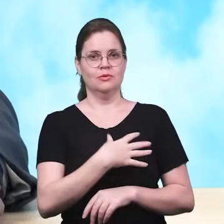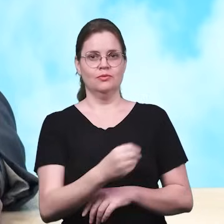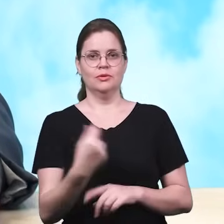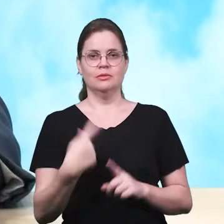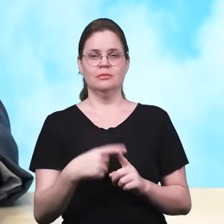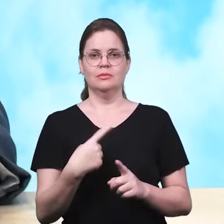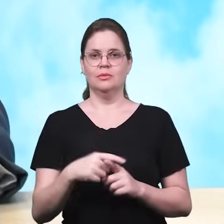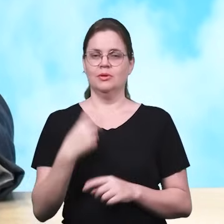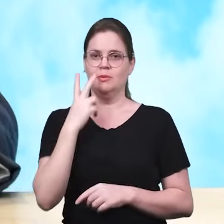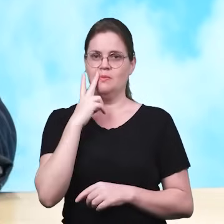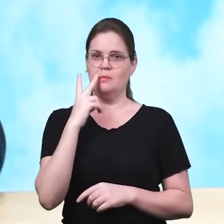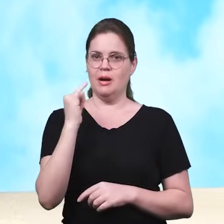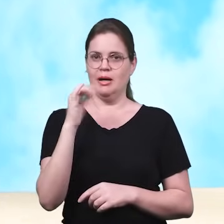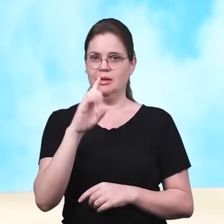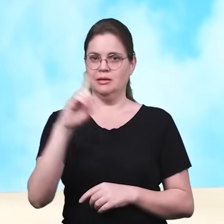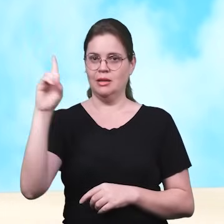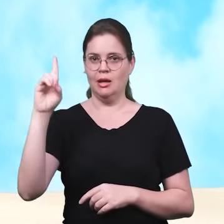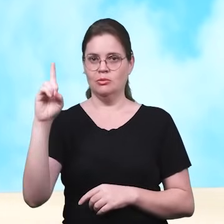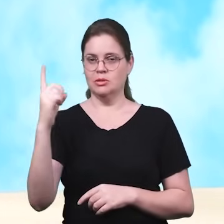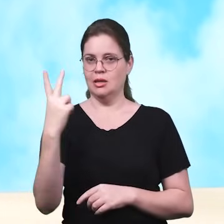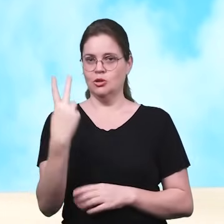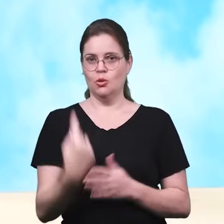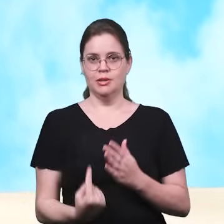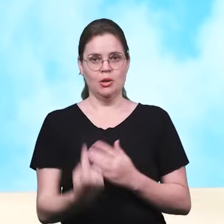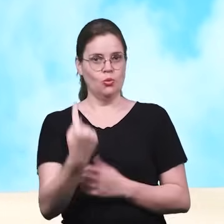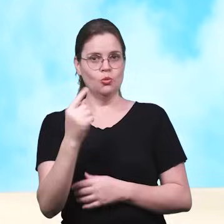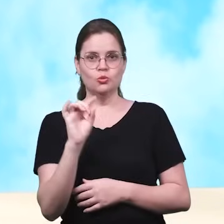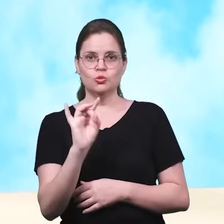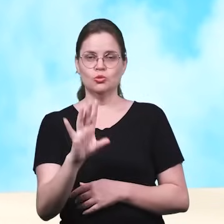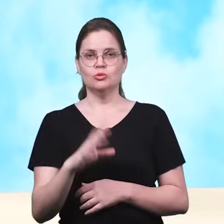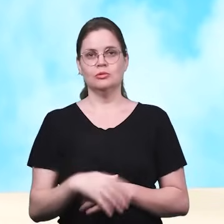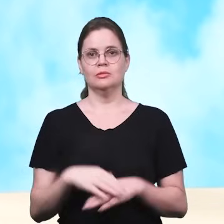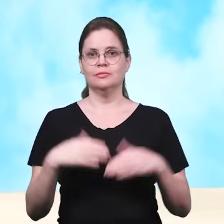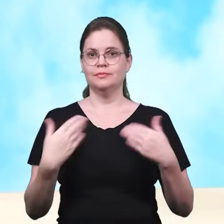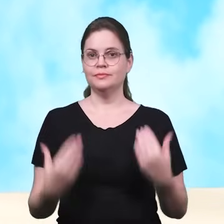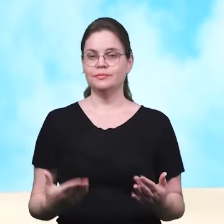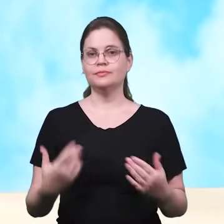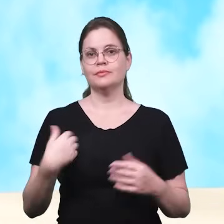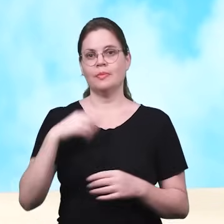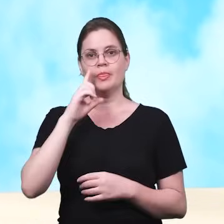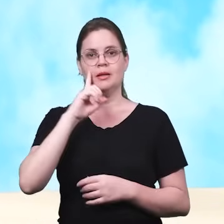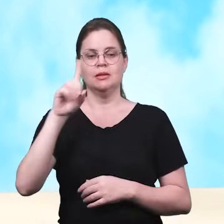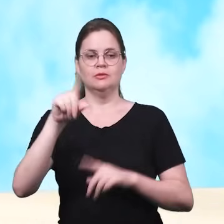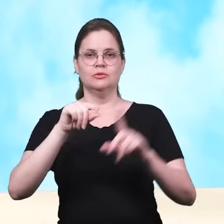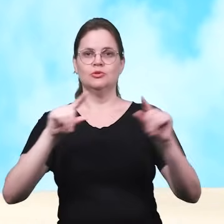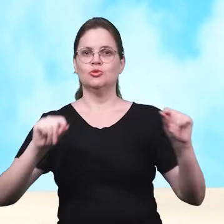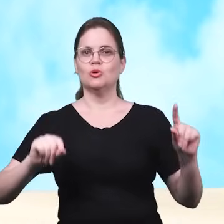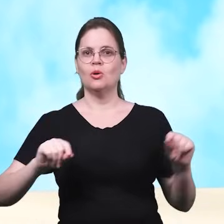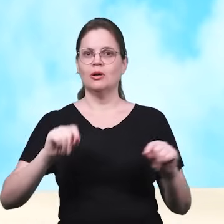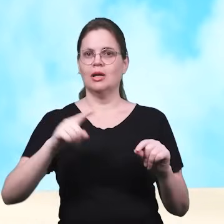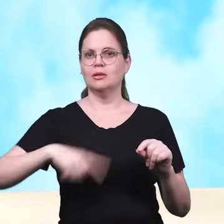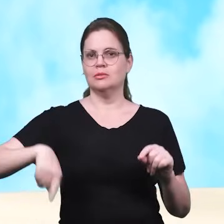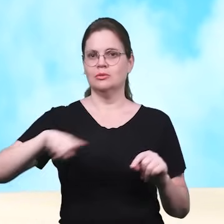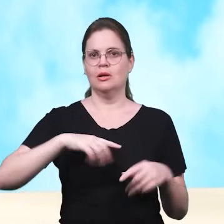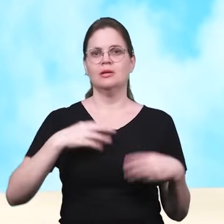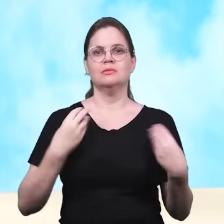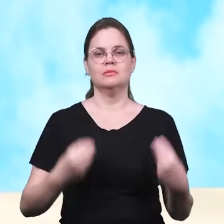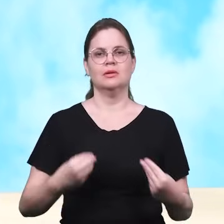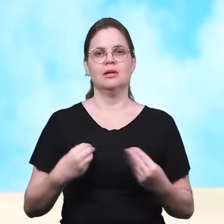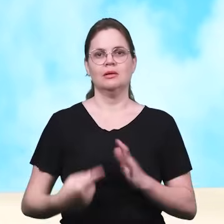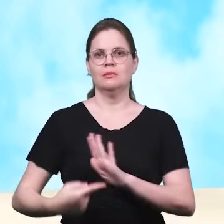um. Então essa ordenação de Deus é Deus escolhendo o homem para